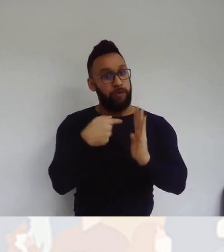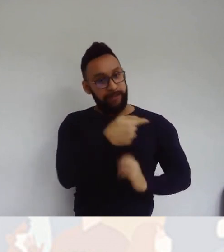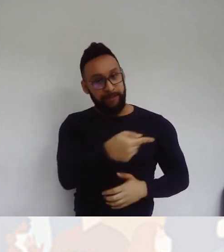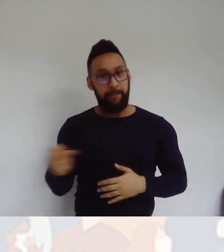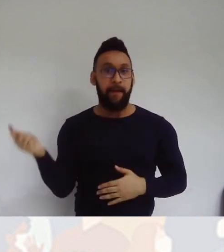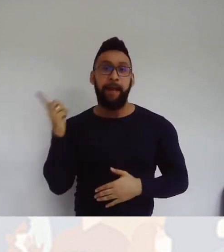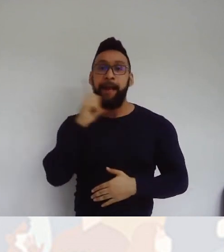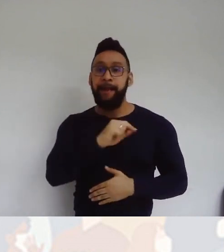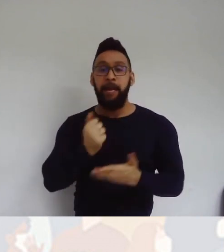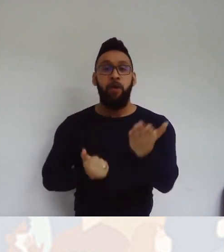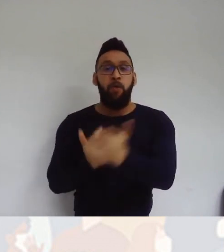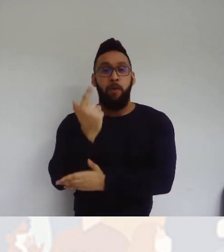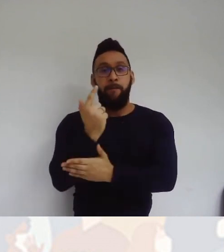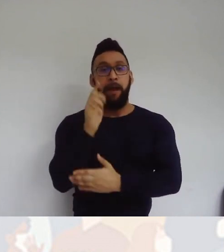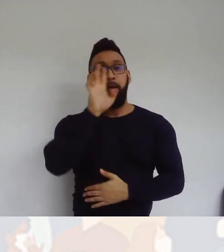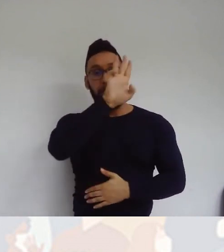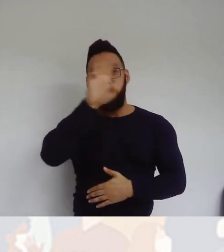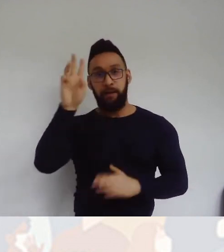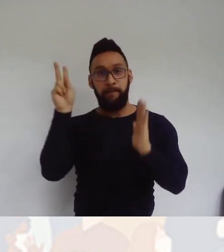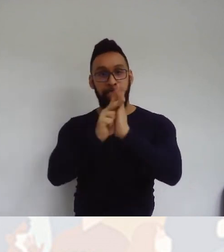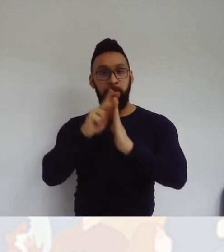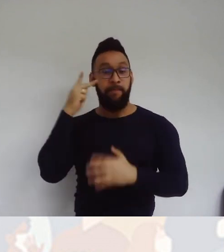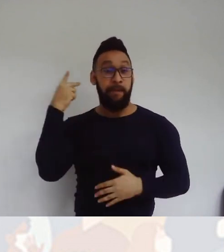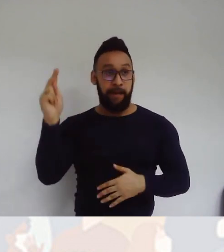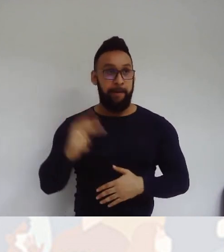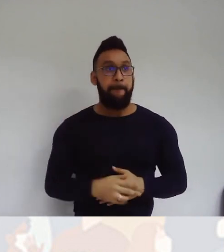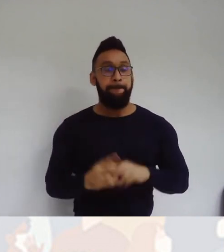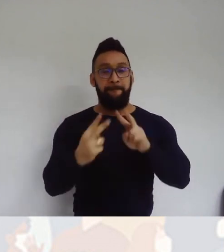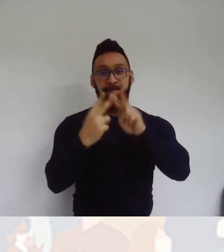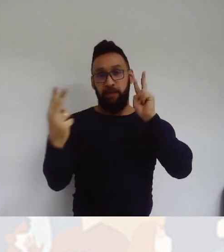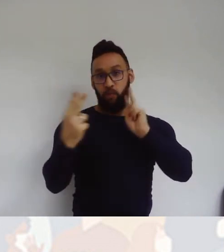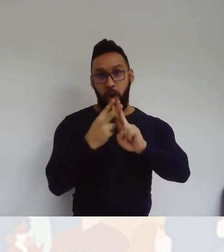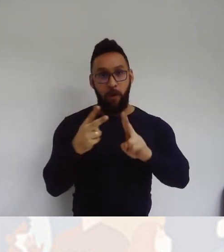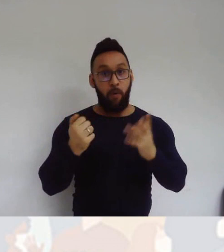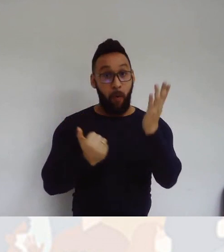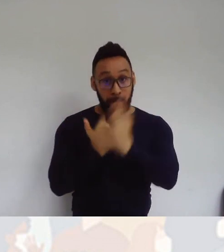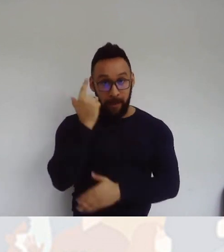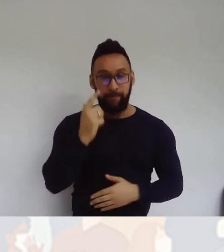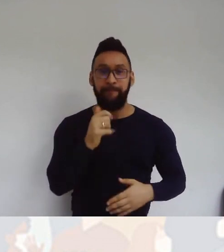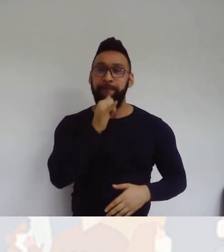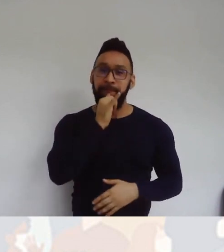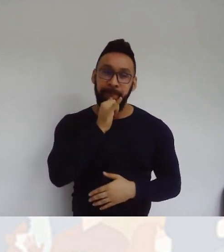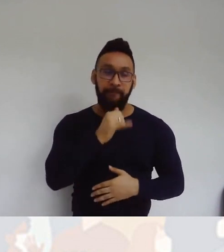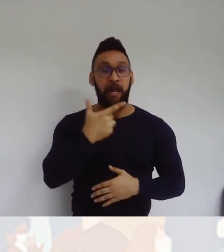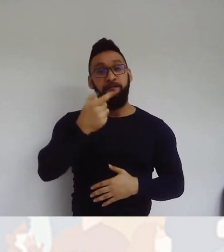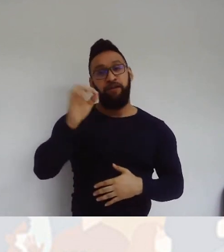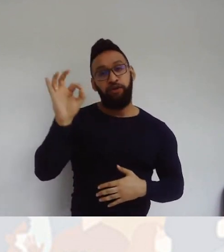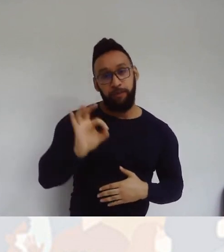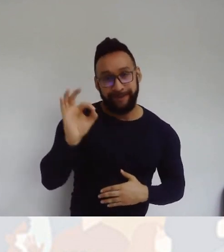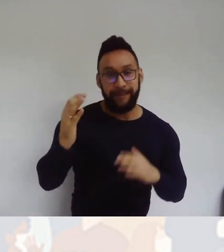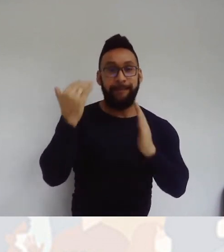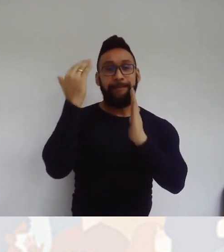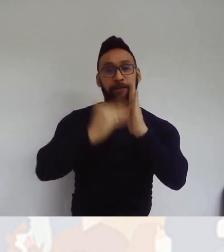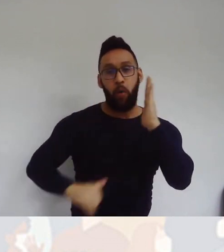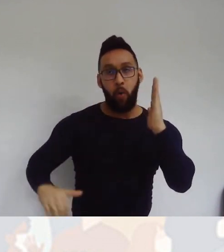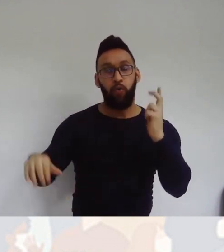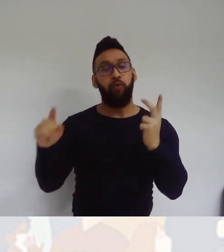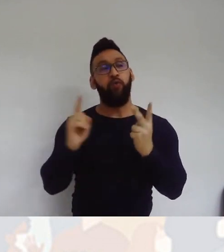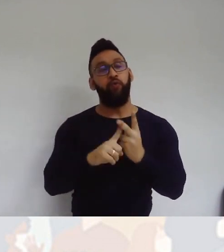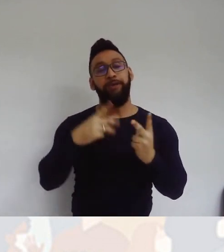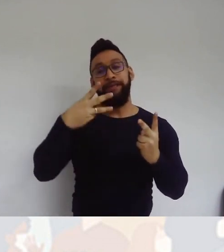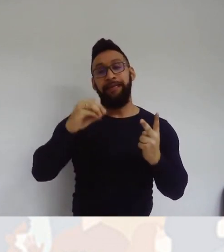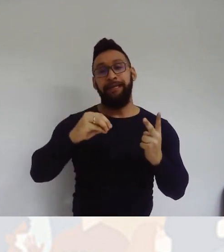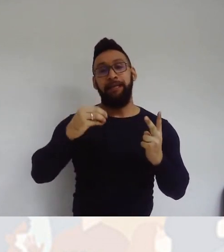semana para quem comprar os livros no site, comprar online. Então, assim, tem a editora dando 20%, a editora dando